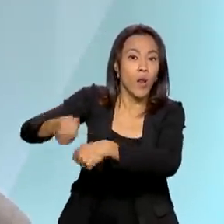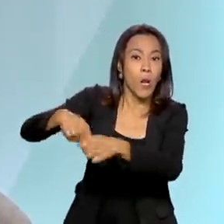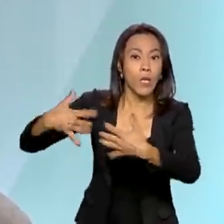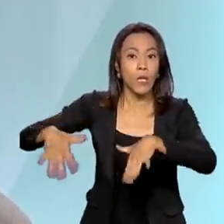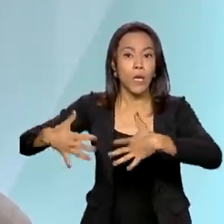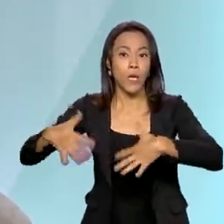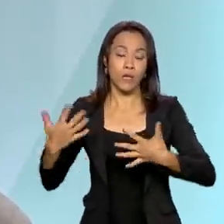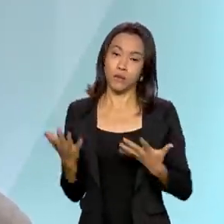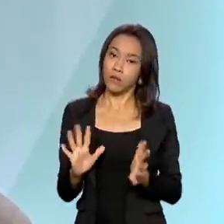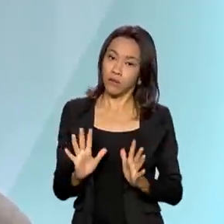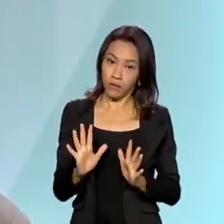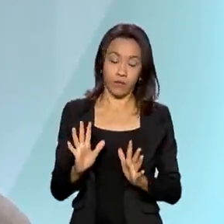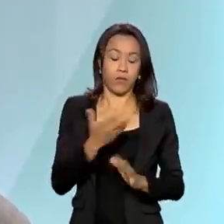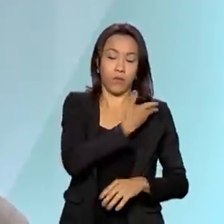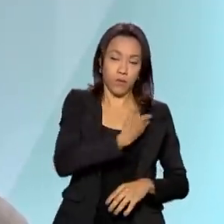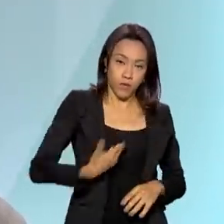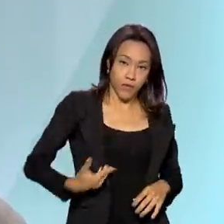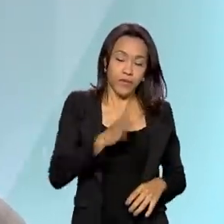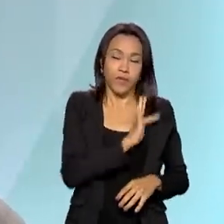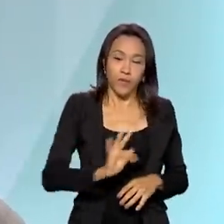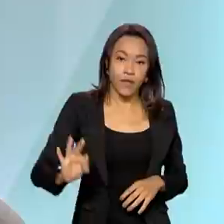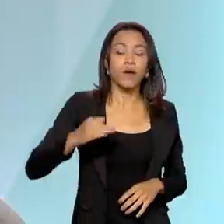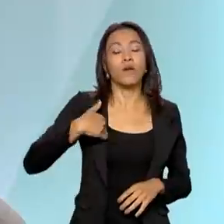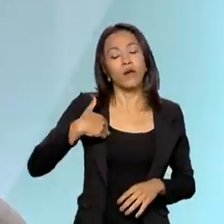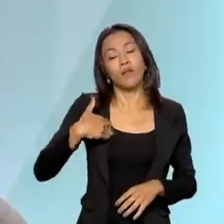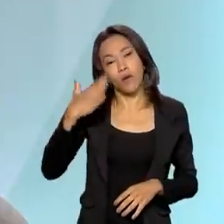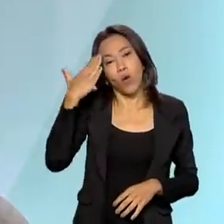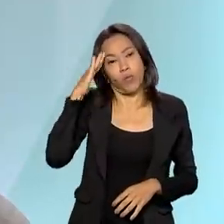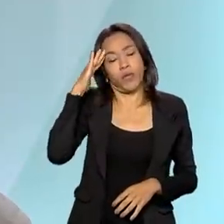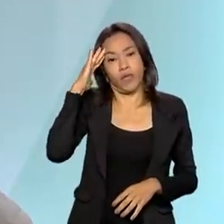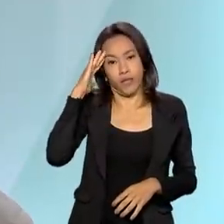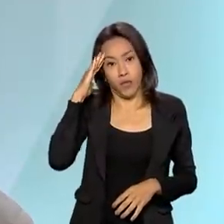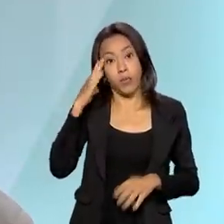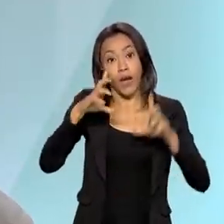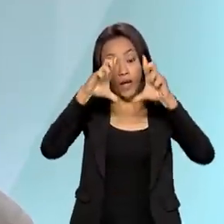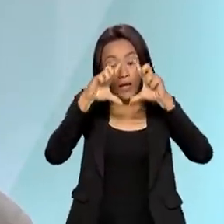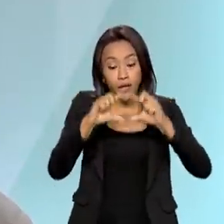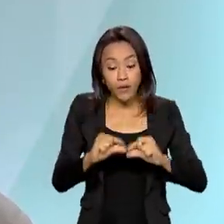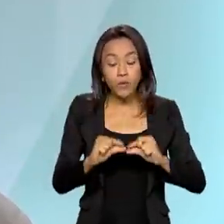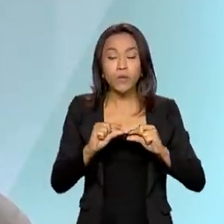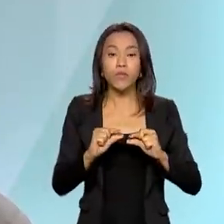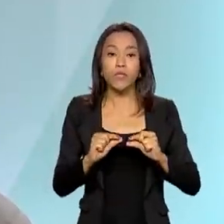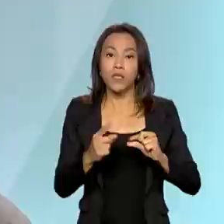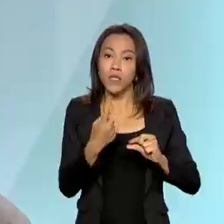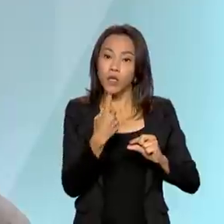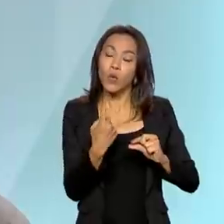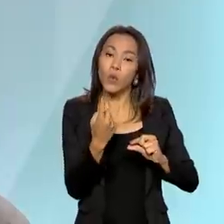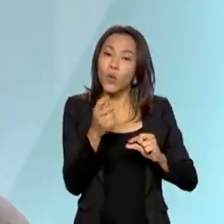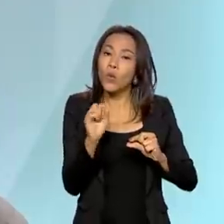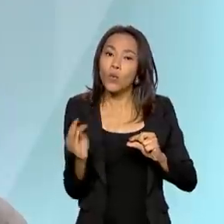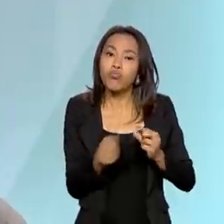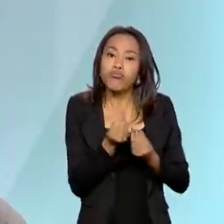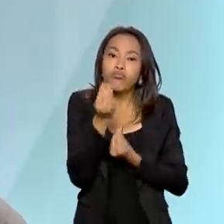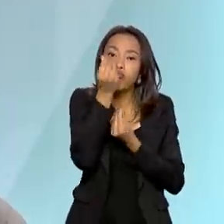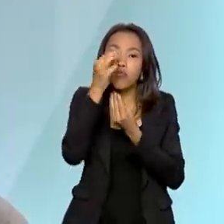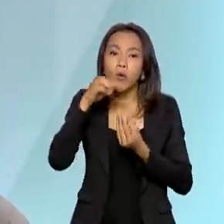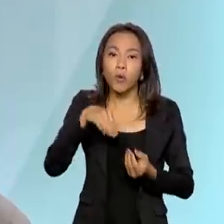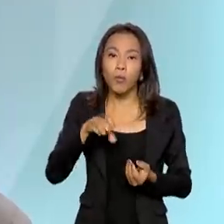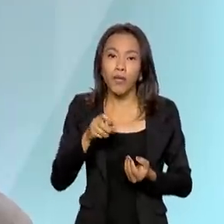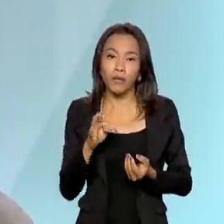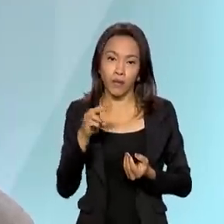entendeu a necessidade de participar do Acordo Clima, reduzindo as emissões de metano, mas o Brasil, por características